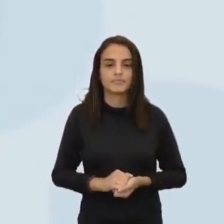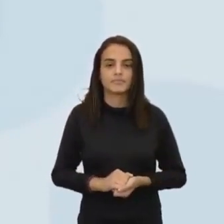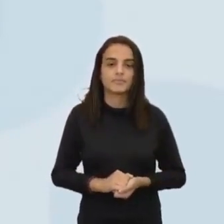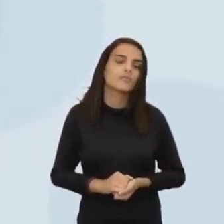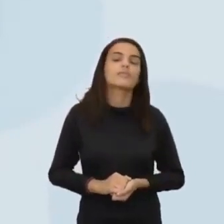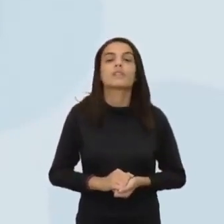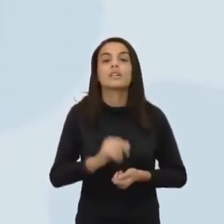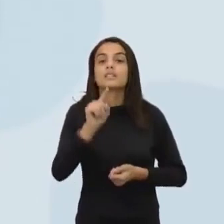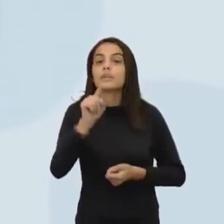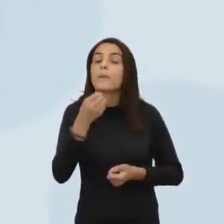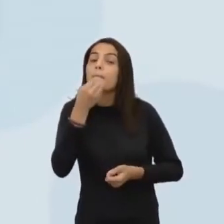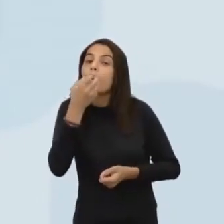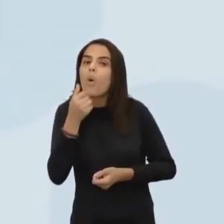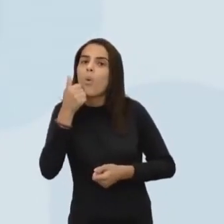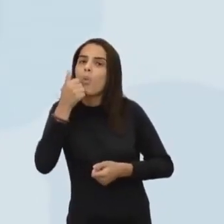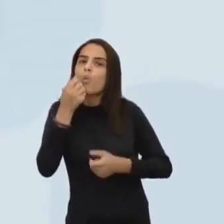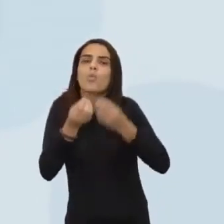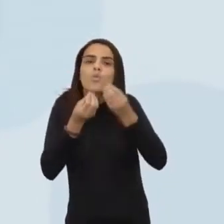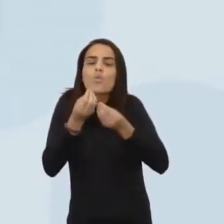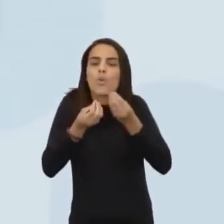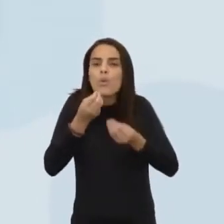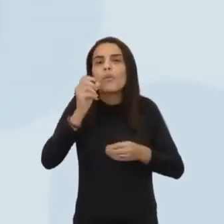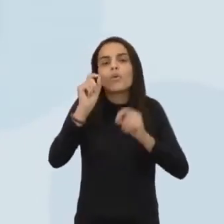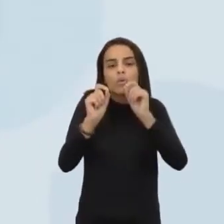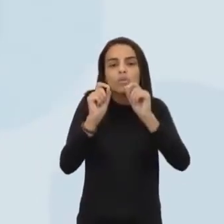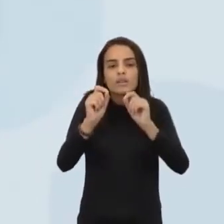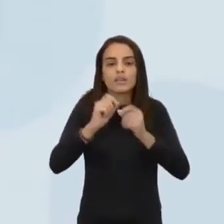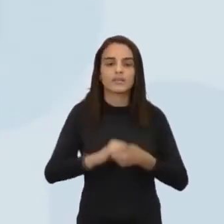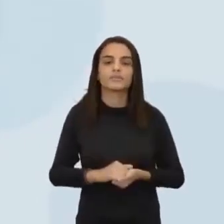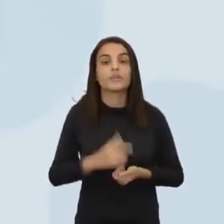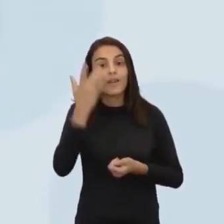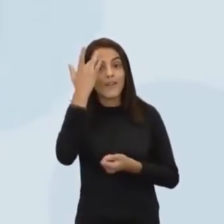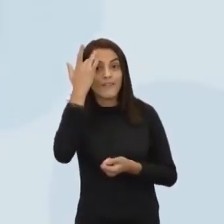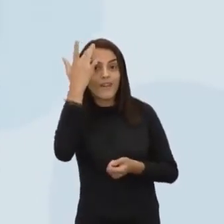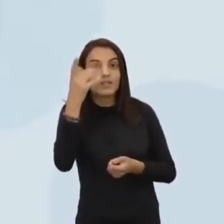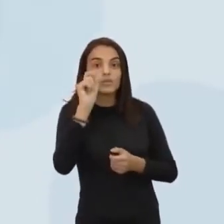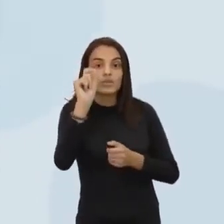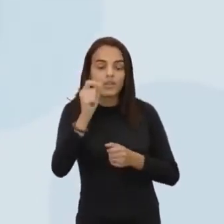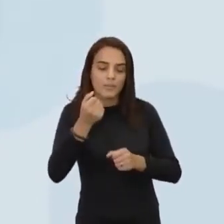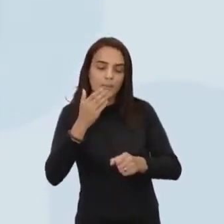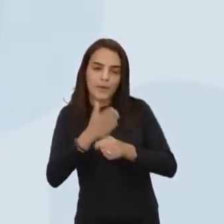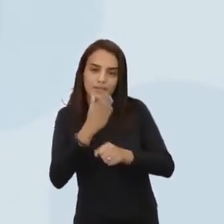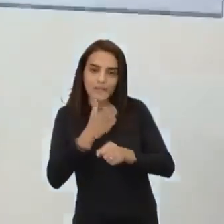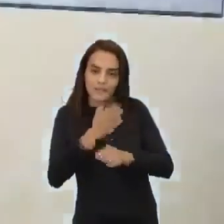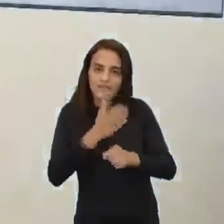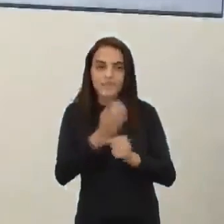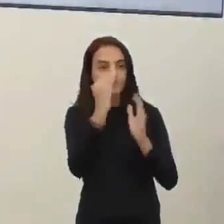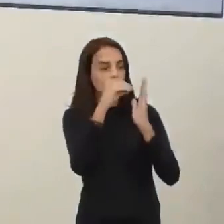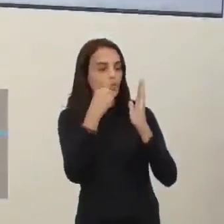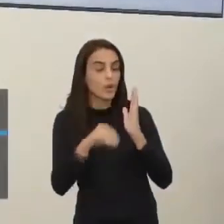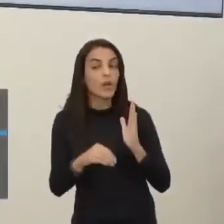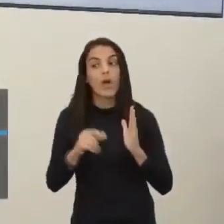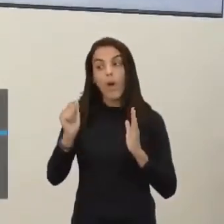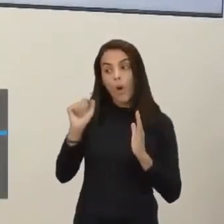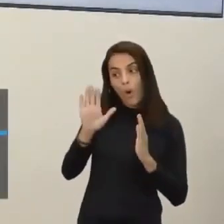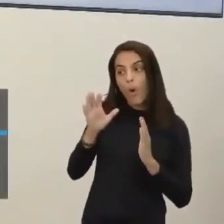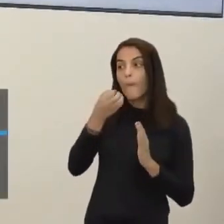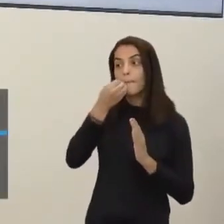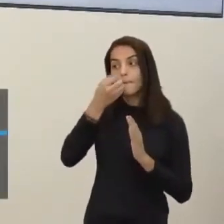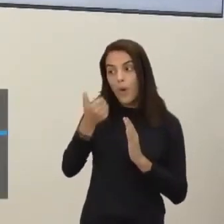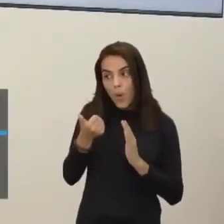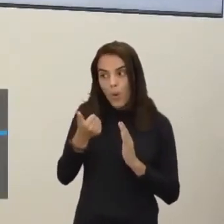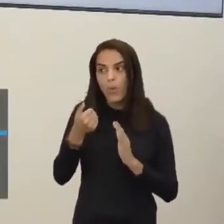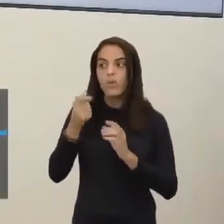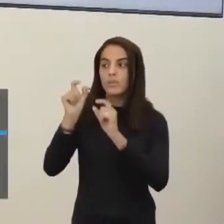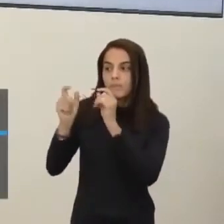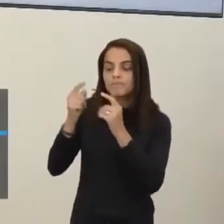os benefícios, porque é muito mais fácil você atrair os participantes quando você coloca os benefícios bem claro, o que a